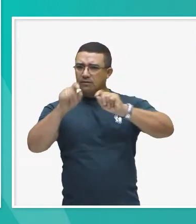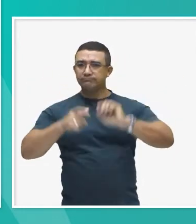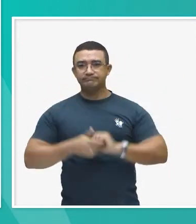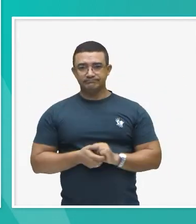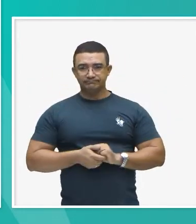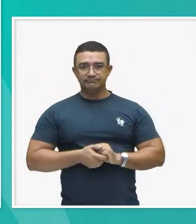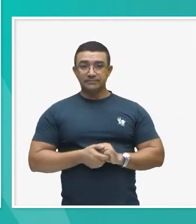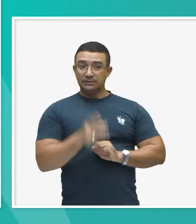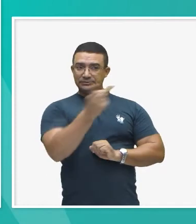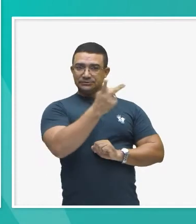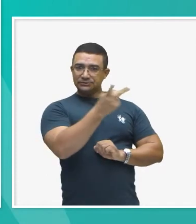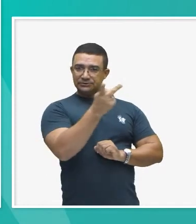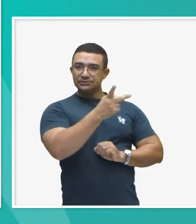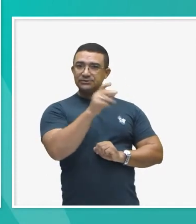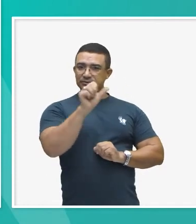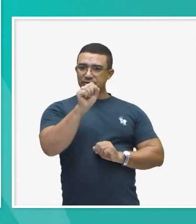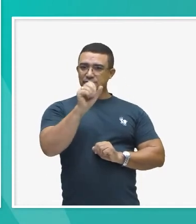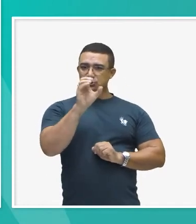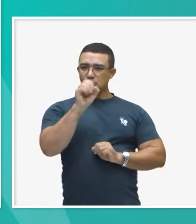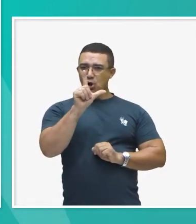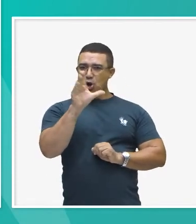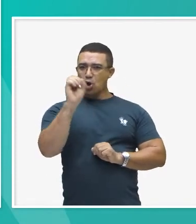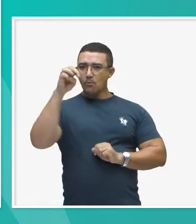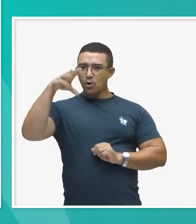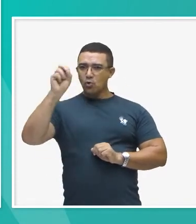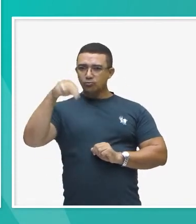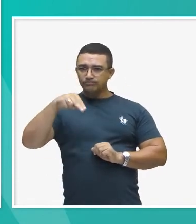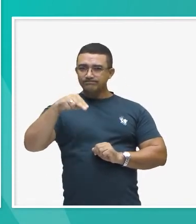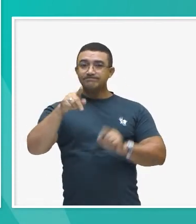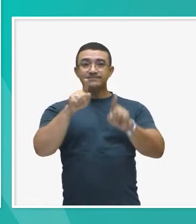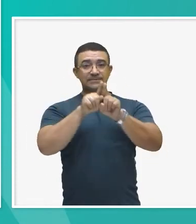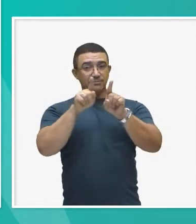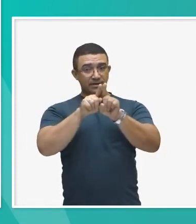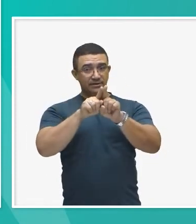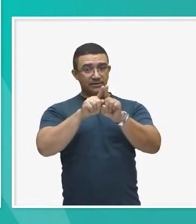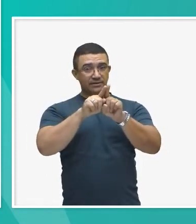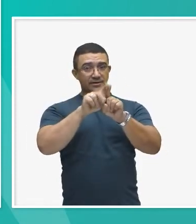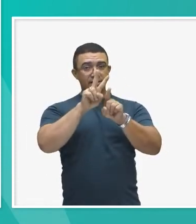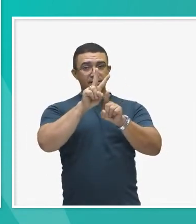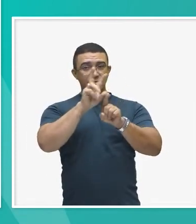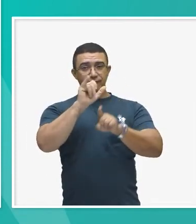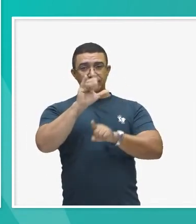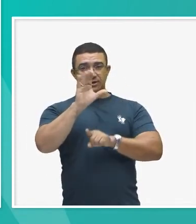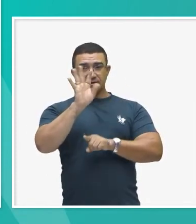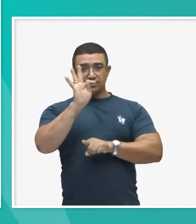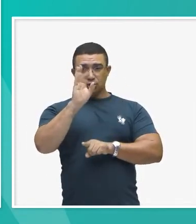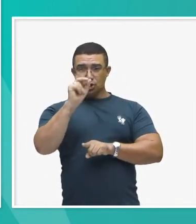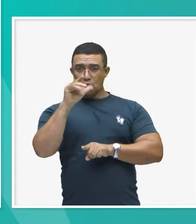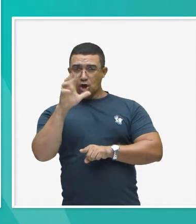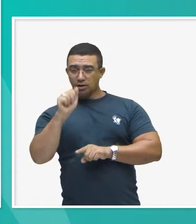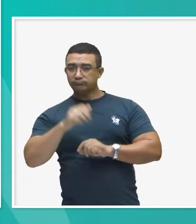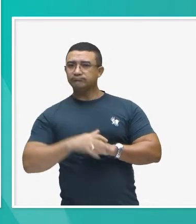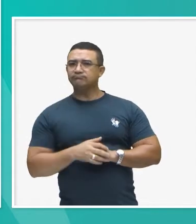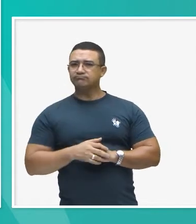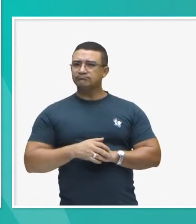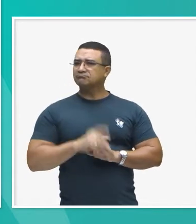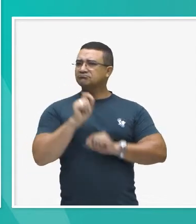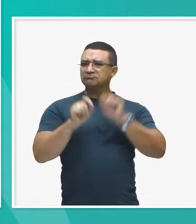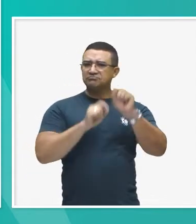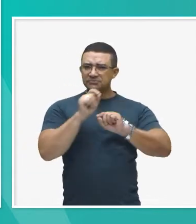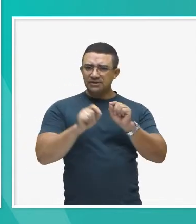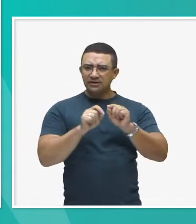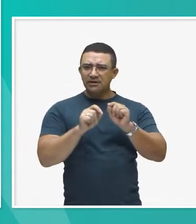and Victoria watch a fishing vessel far away. Essa expressão fishing vessel que